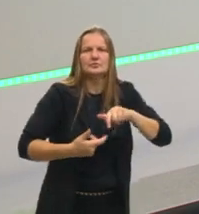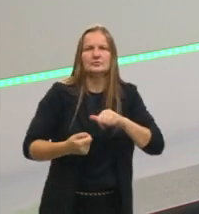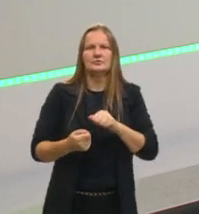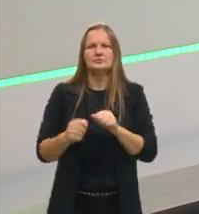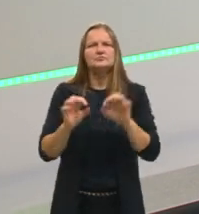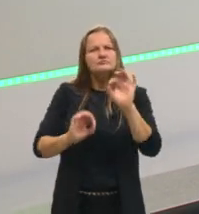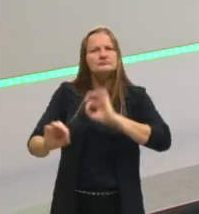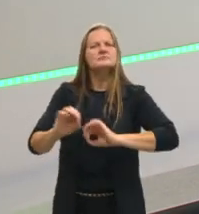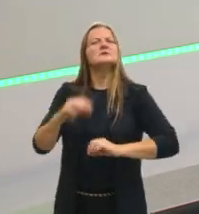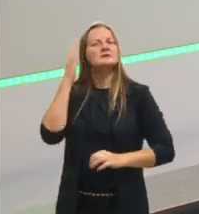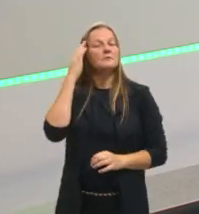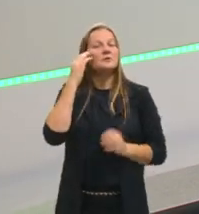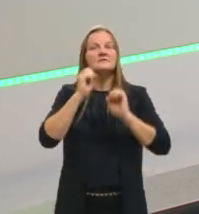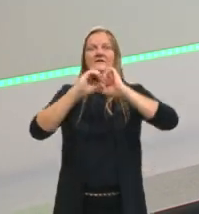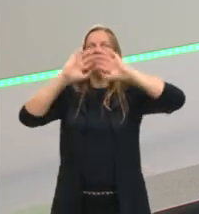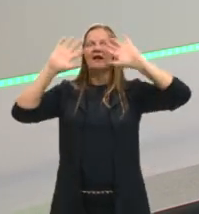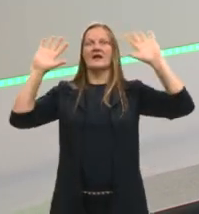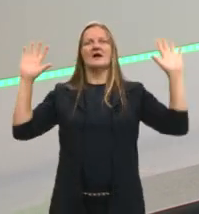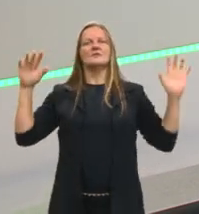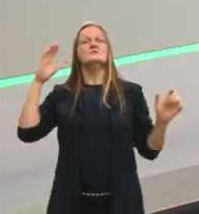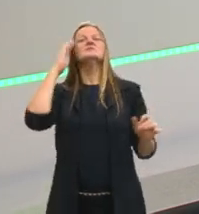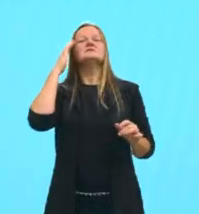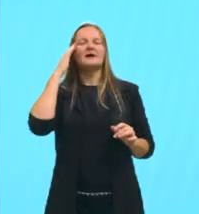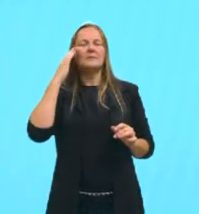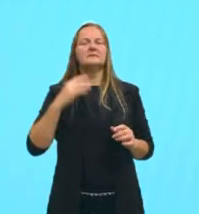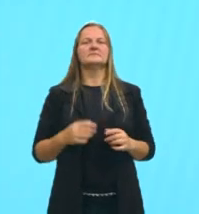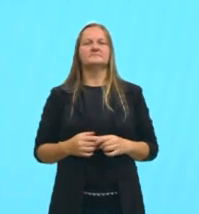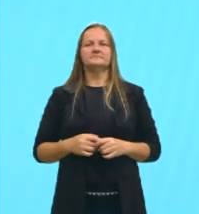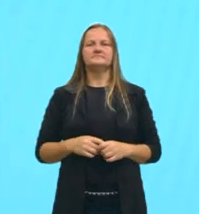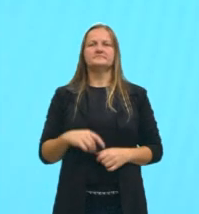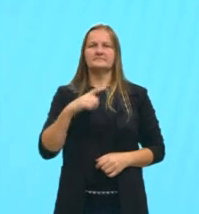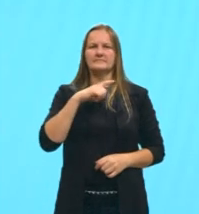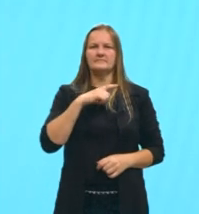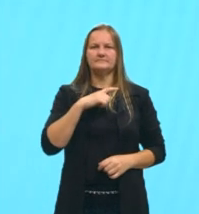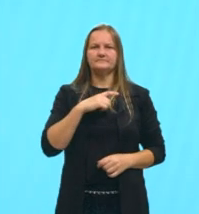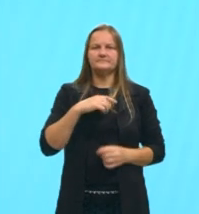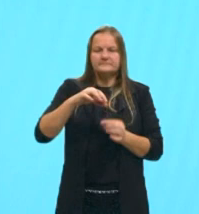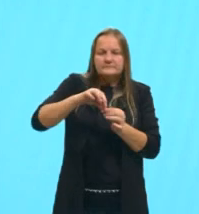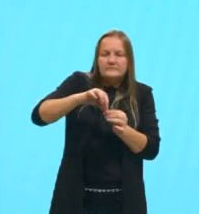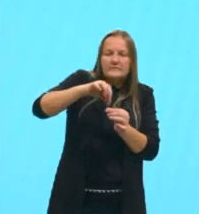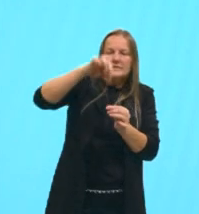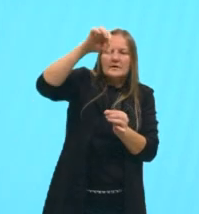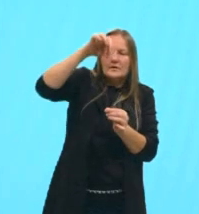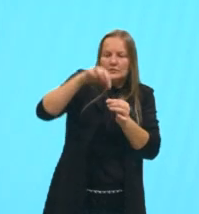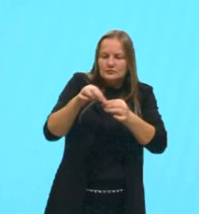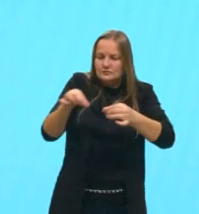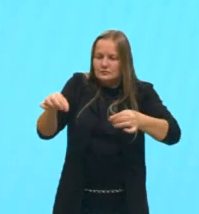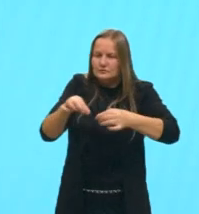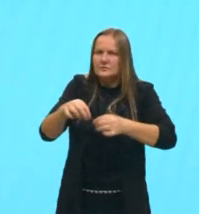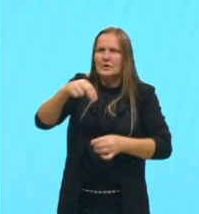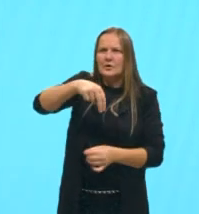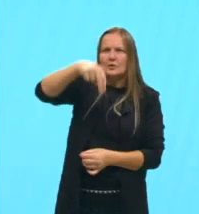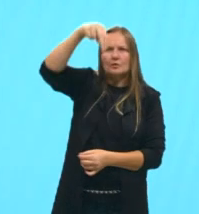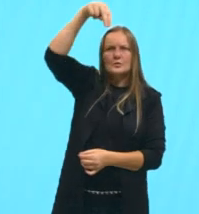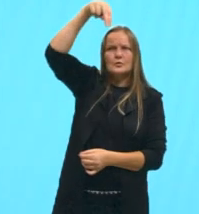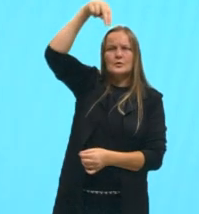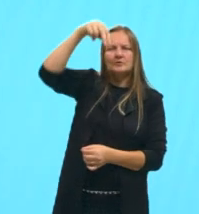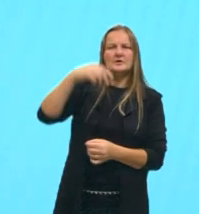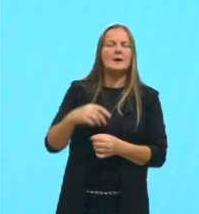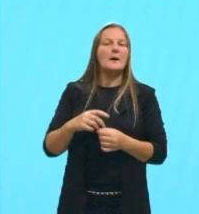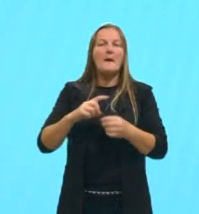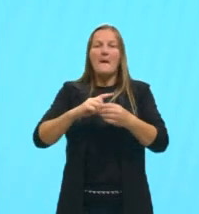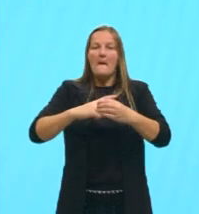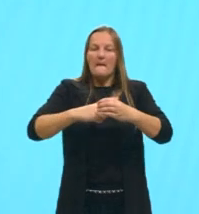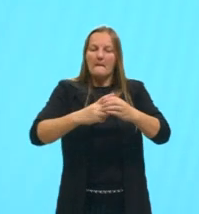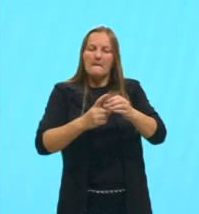consigo fazer toda a leitura daquele mapa para eu nortiago tem que ter um equipamento que me diga onde é que é o norte aí Tá ele né A Bússola